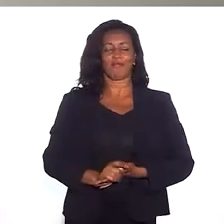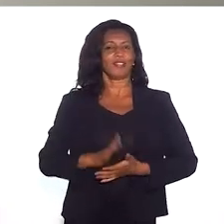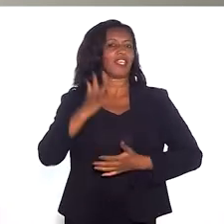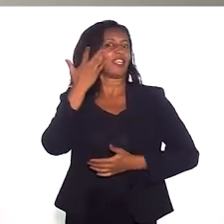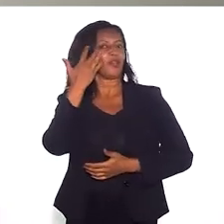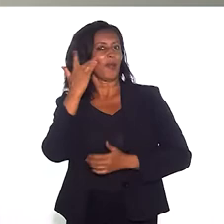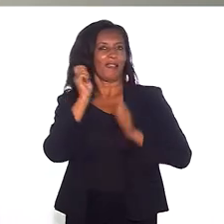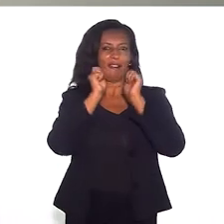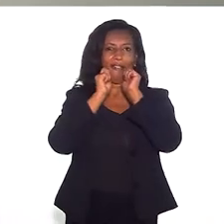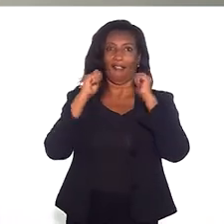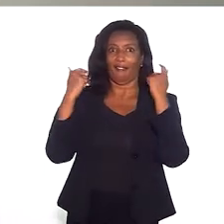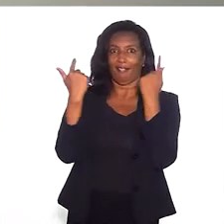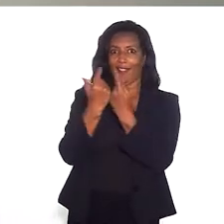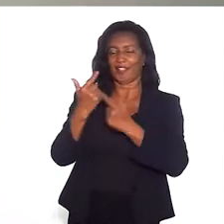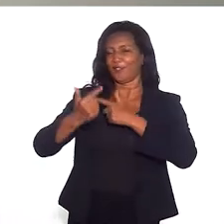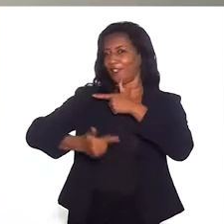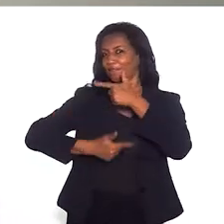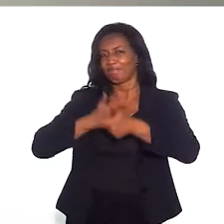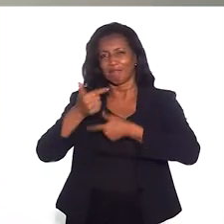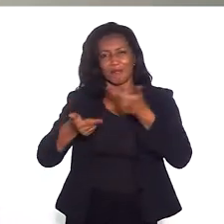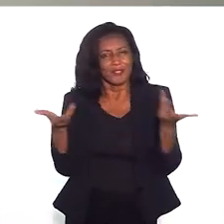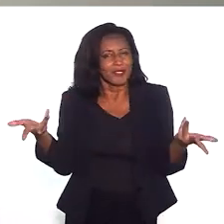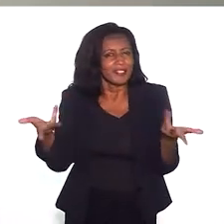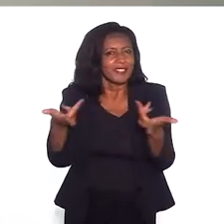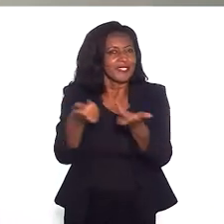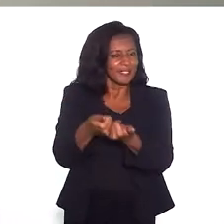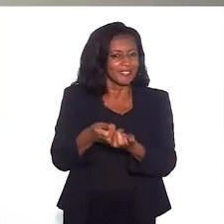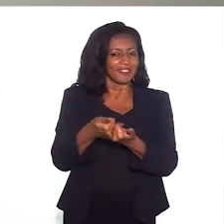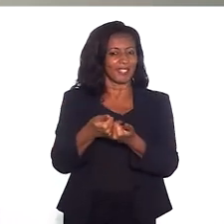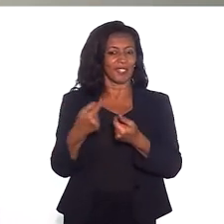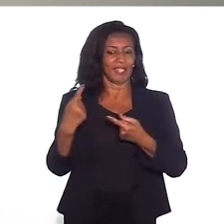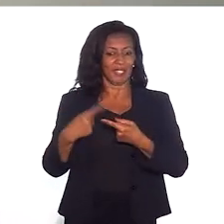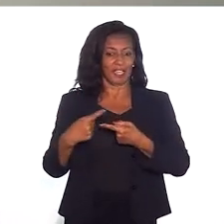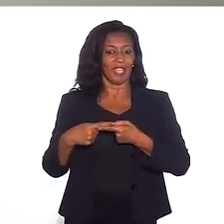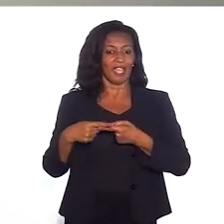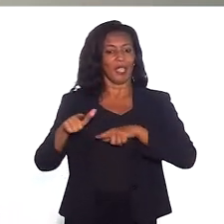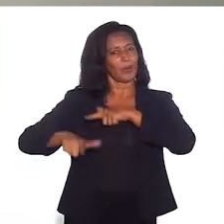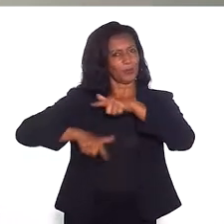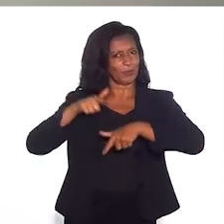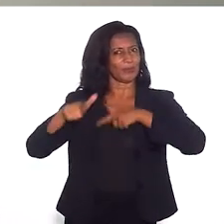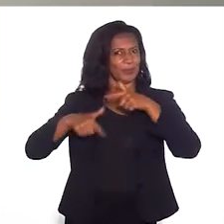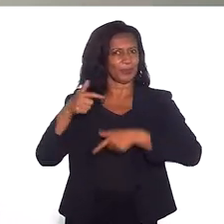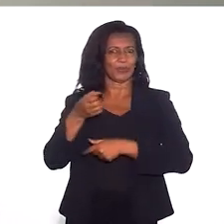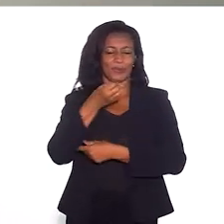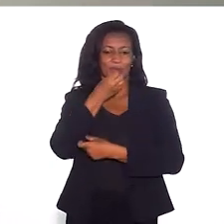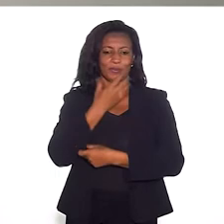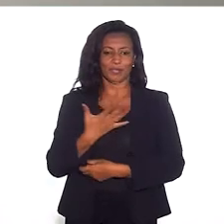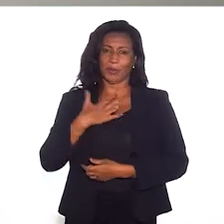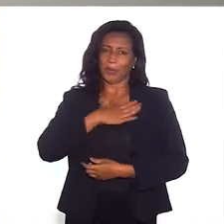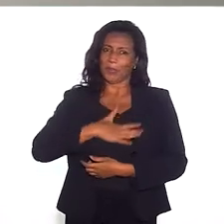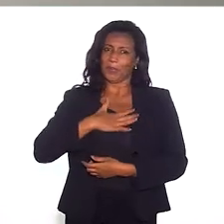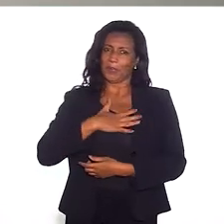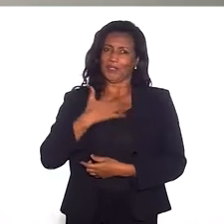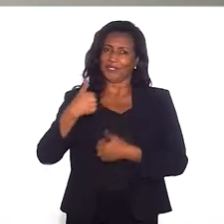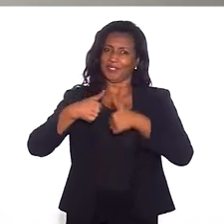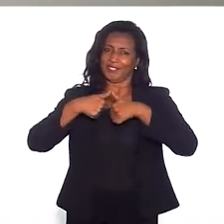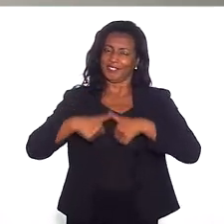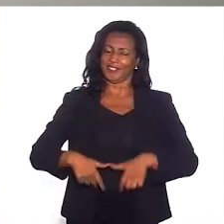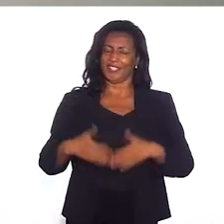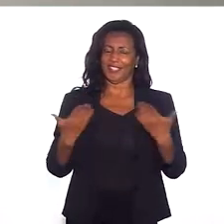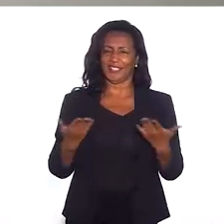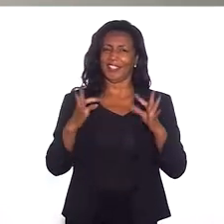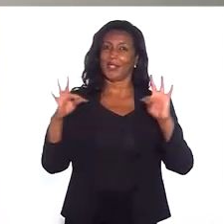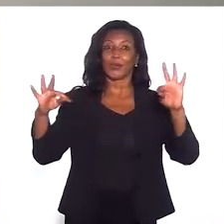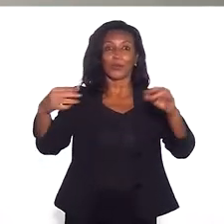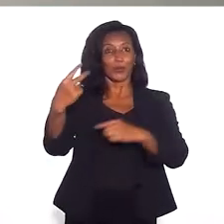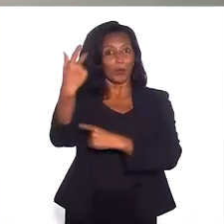Eu acho que a LERJ faz um trabalho muito bacana, o programa é um trabalho muito bacana. Então, é um prazer estar aqui com você, Marieta, e